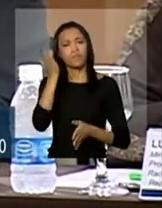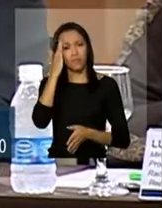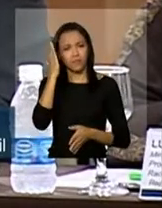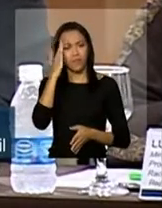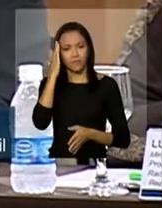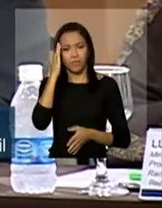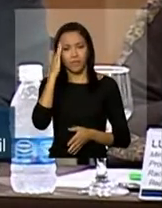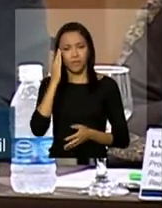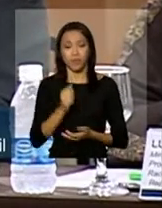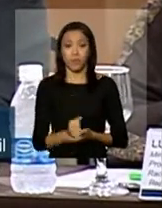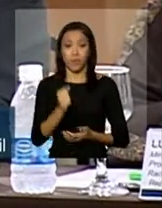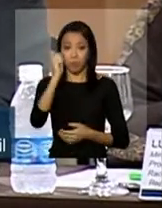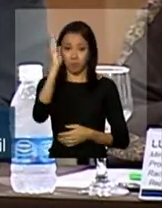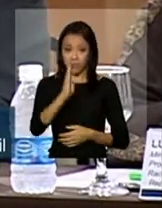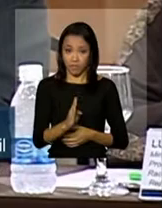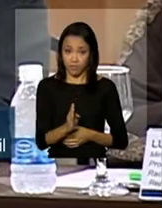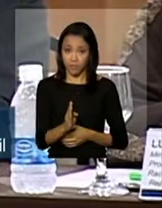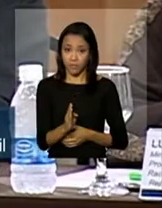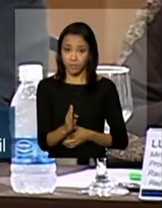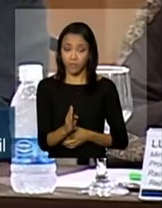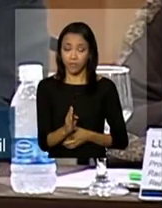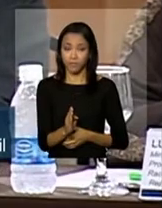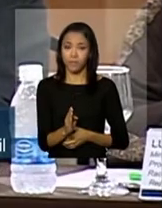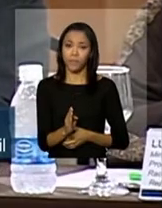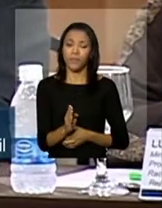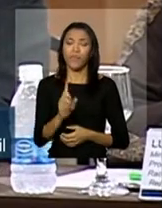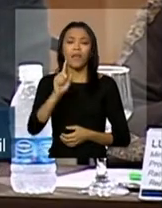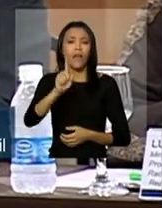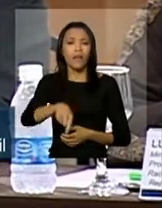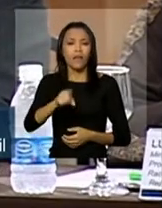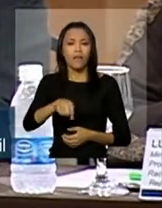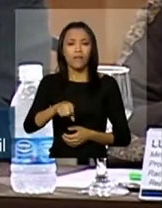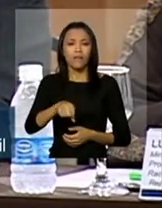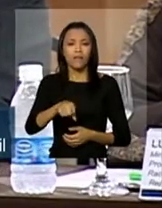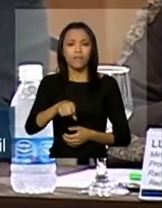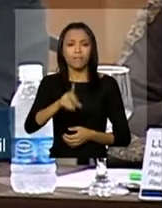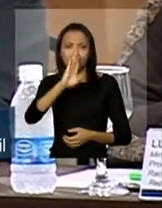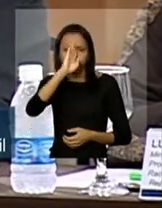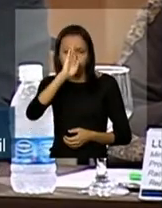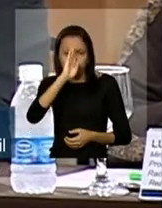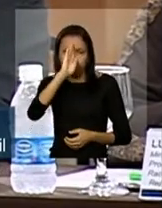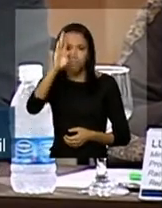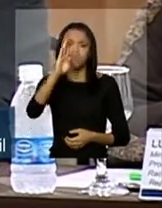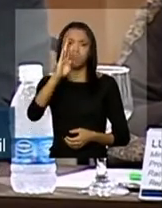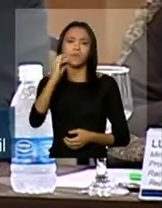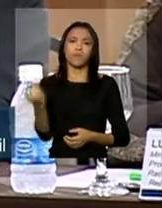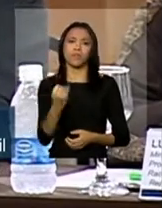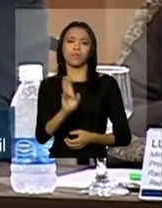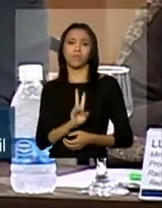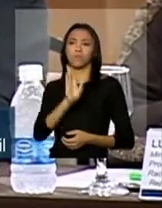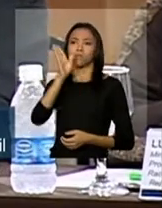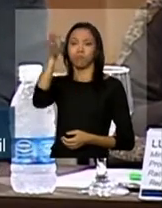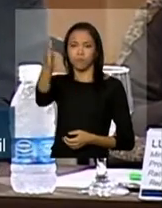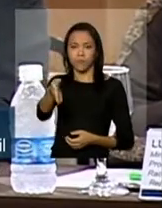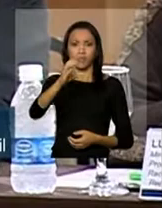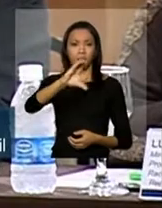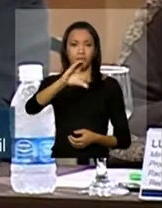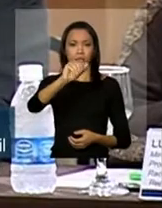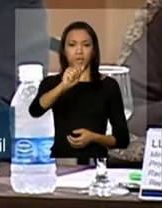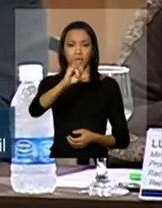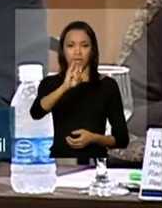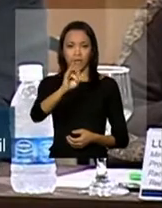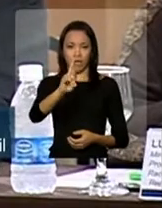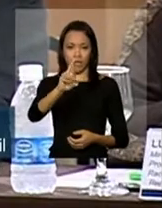foi um fator, foi um ator fundamental em Cairo, tem sido um ator fundamental